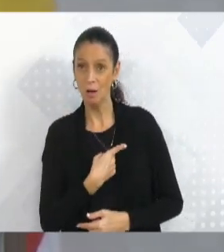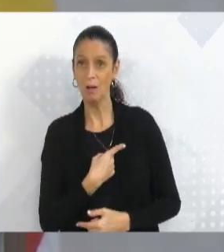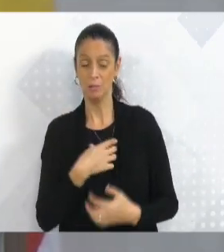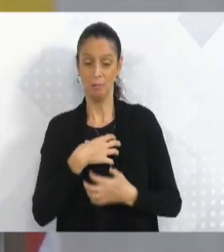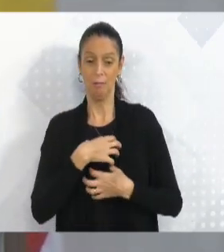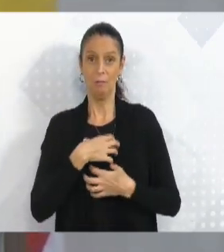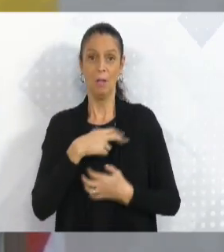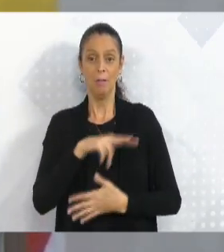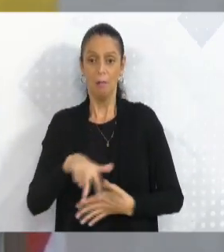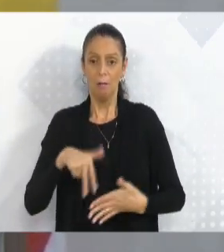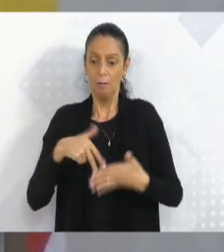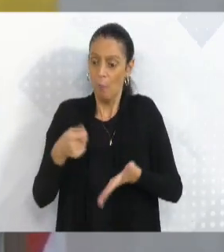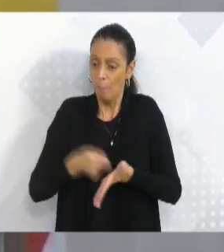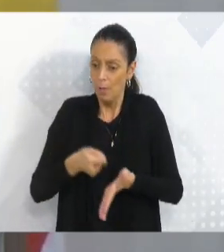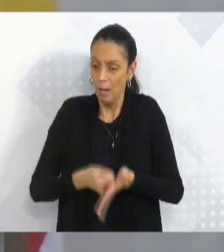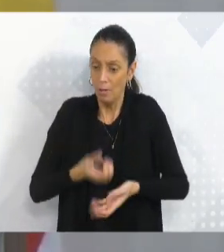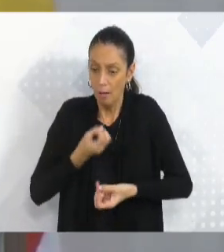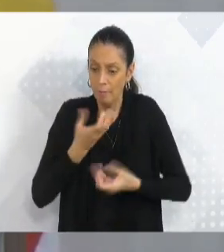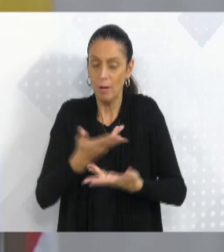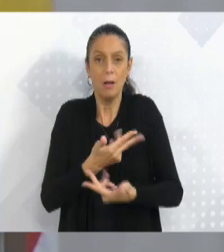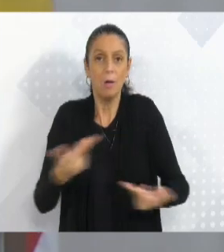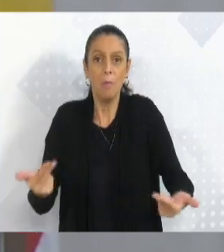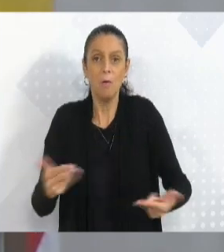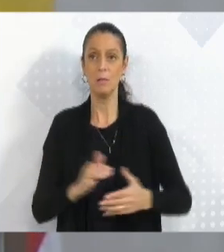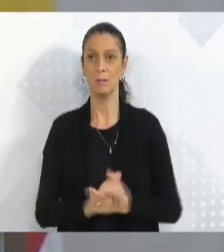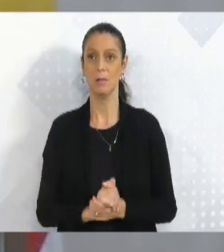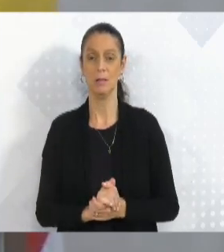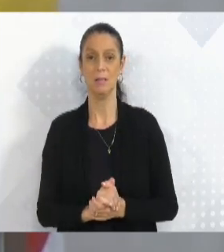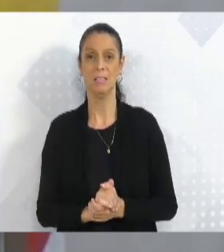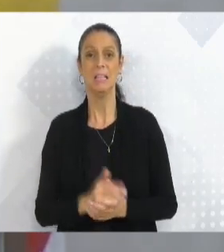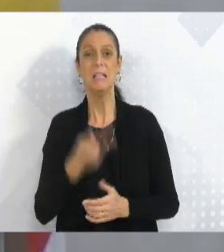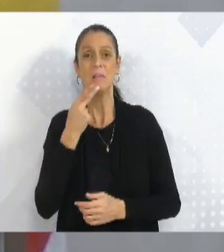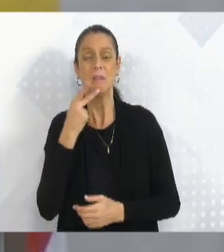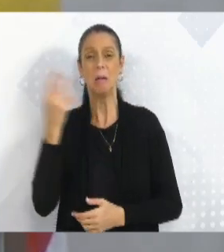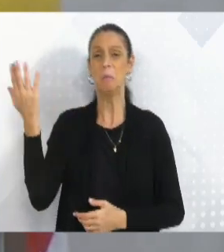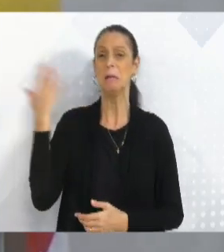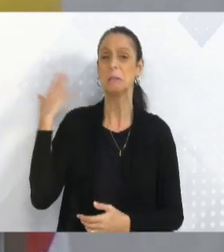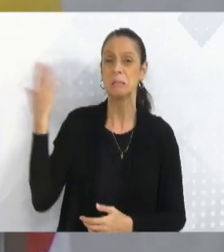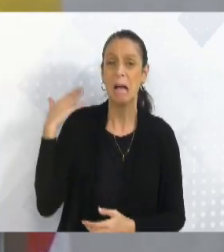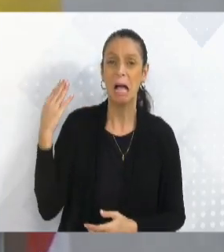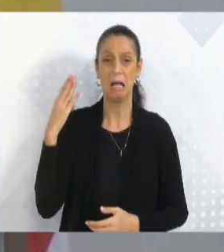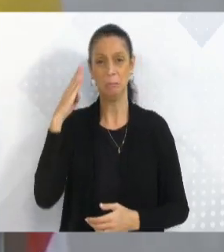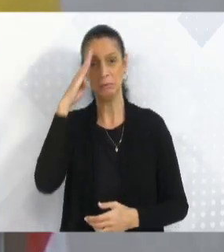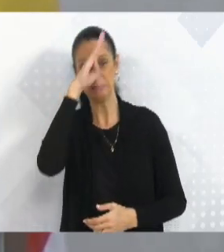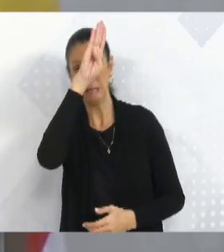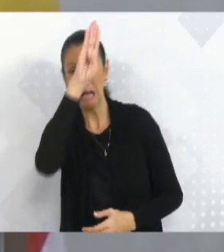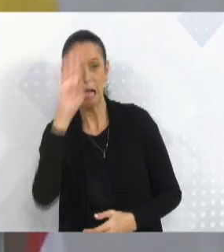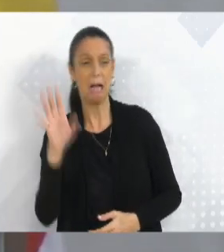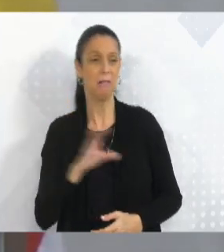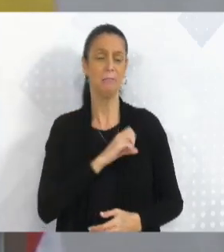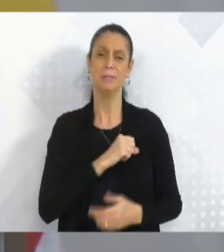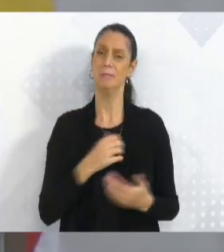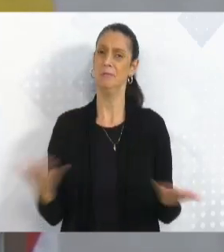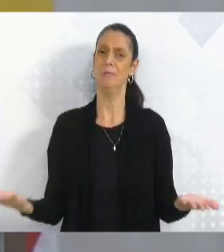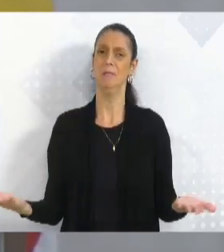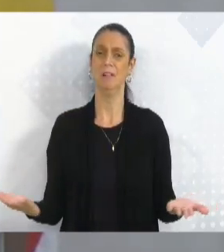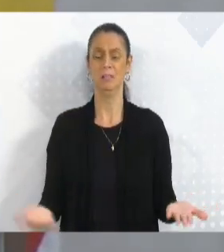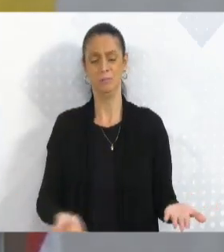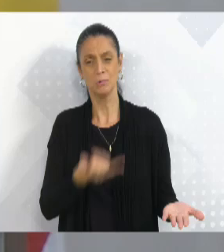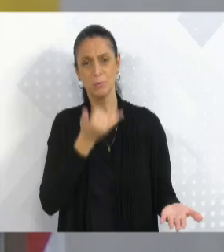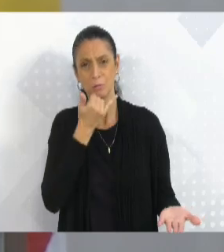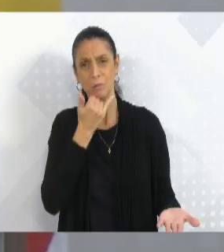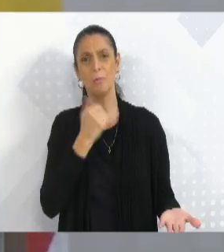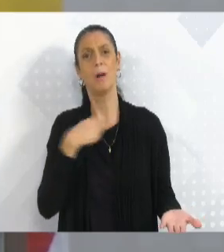a vir aqui a falar coisas que são faladas para trás de bolsonaro amor que isso vamos trabalhar